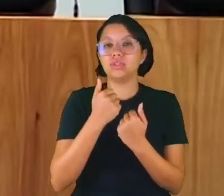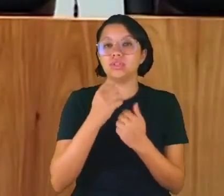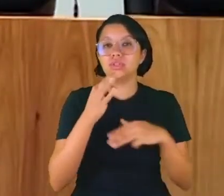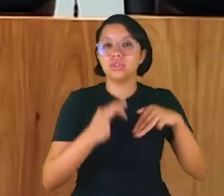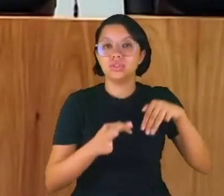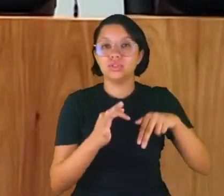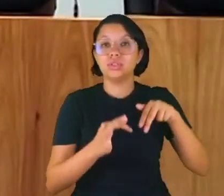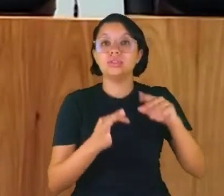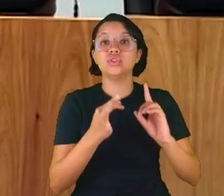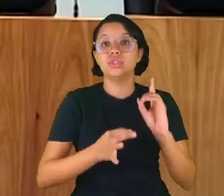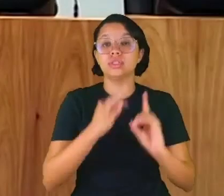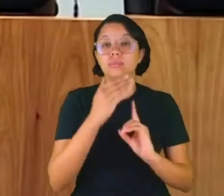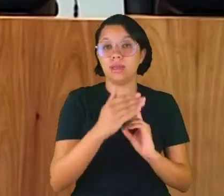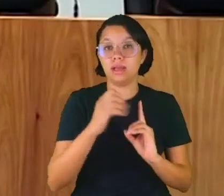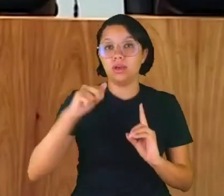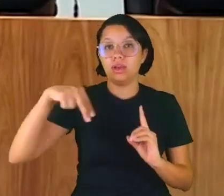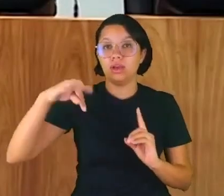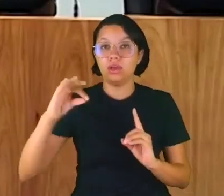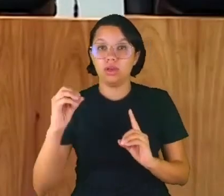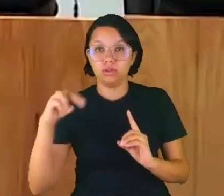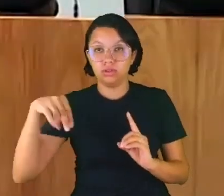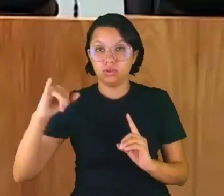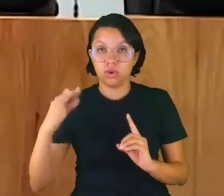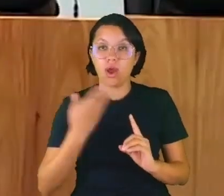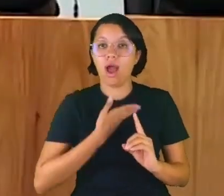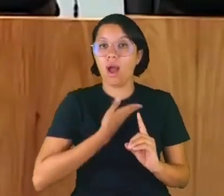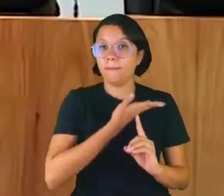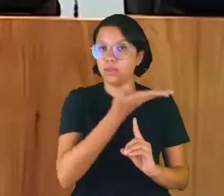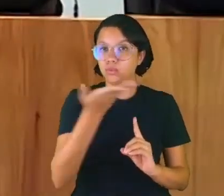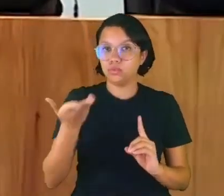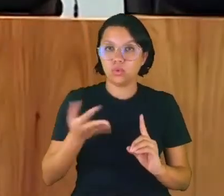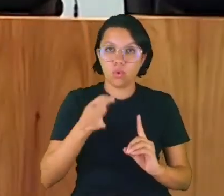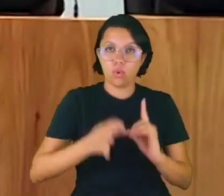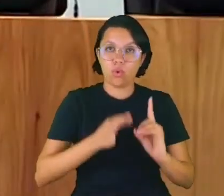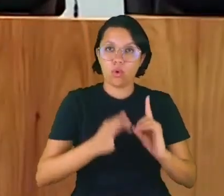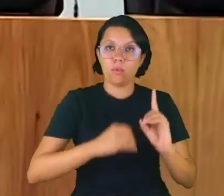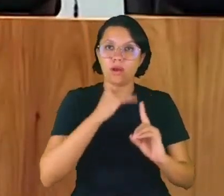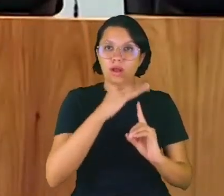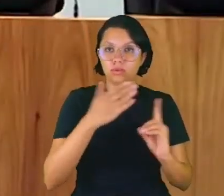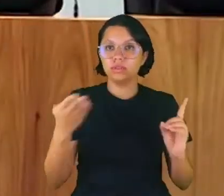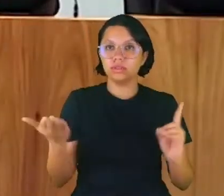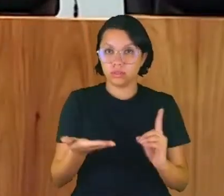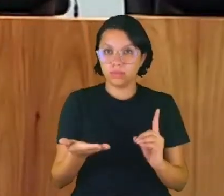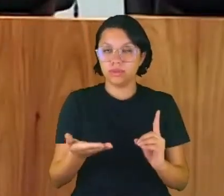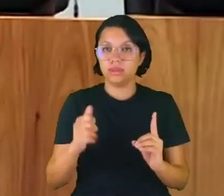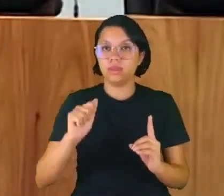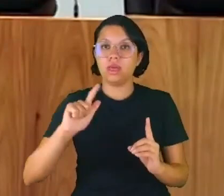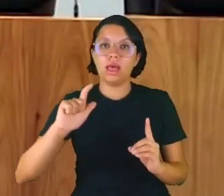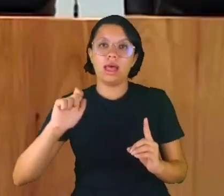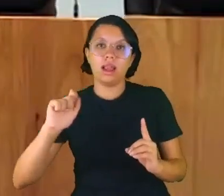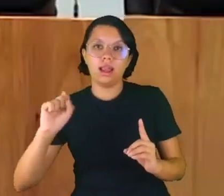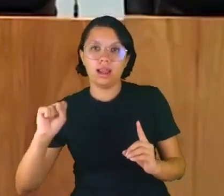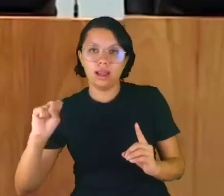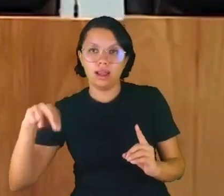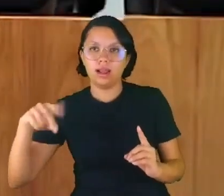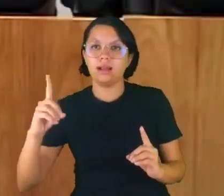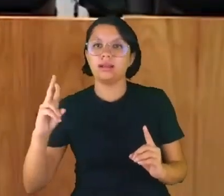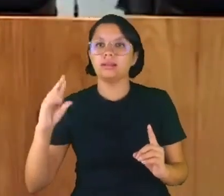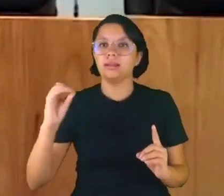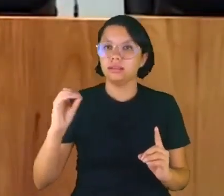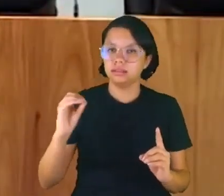Antônio Cedenho, os colegas desembargadores que estão aqui, Alessandro Diaféria, Nelton